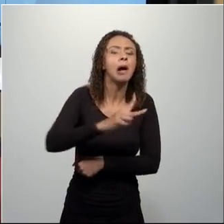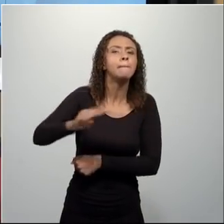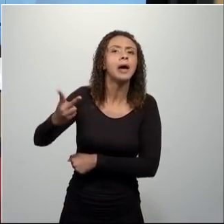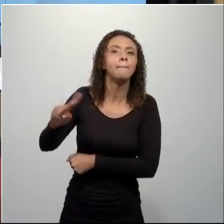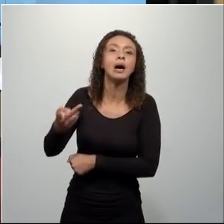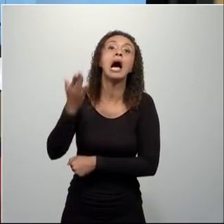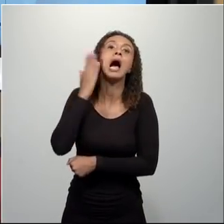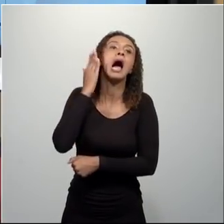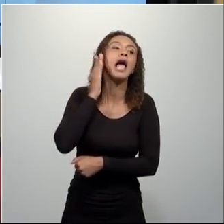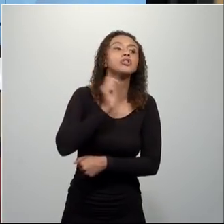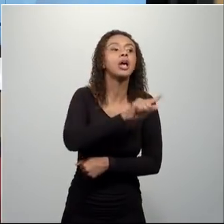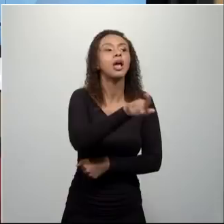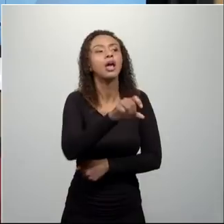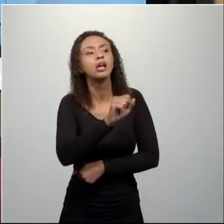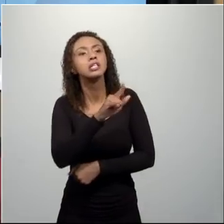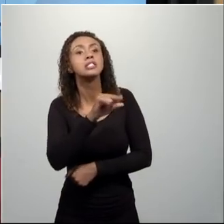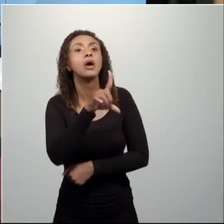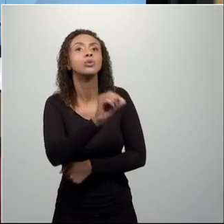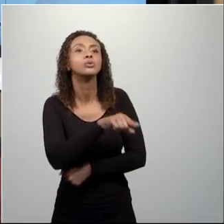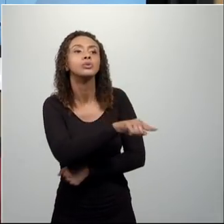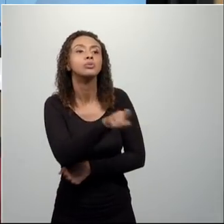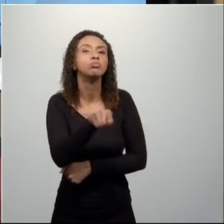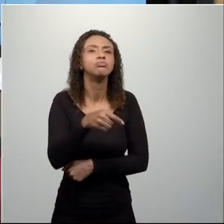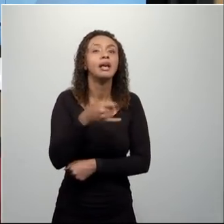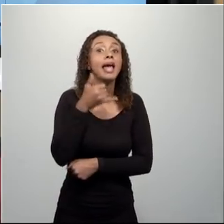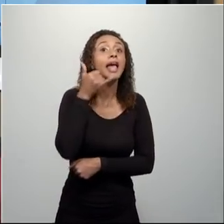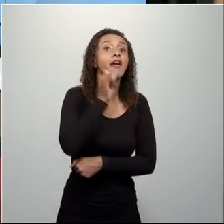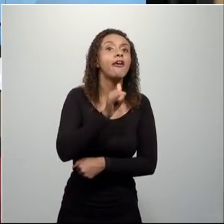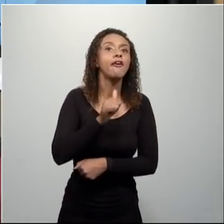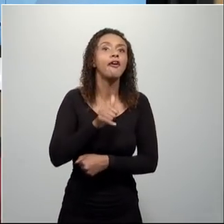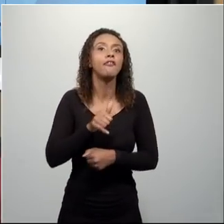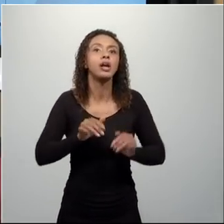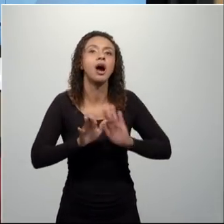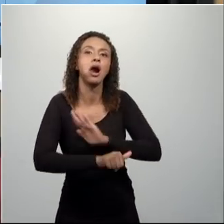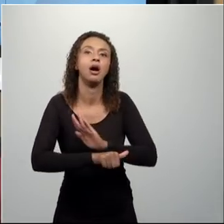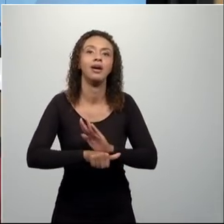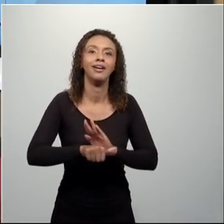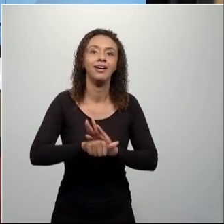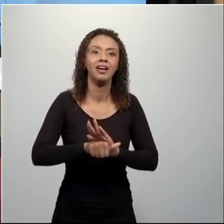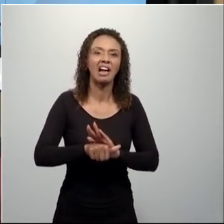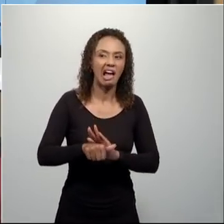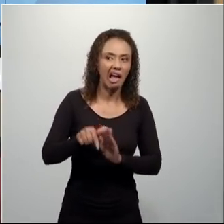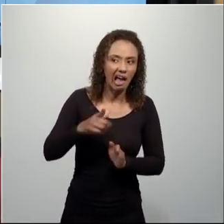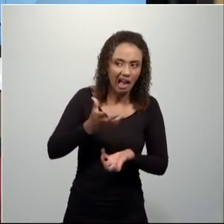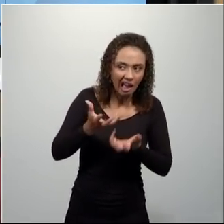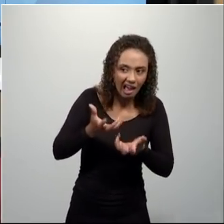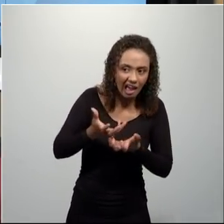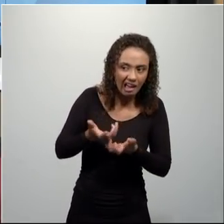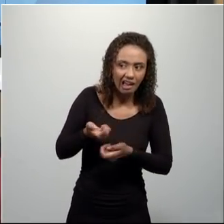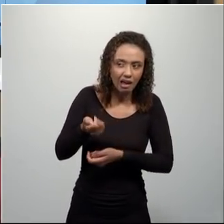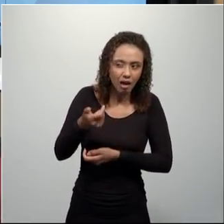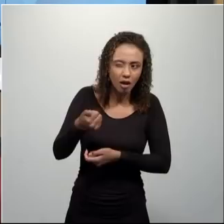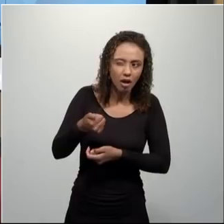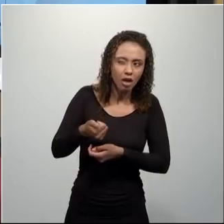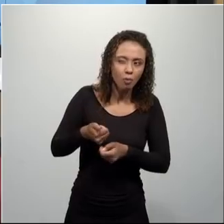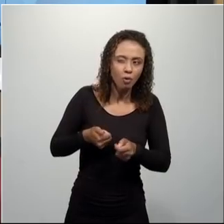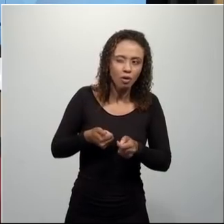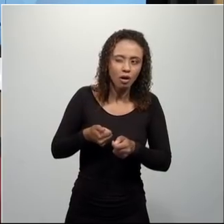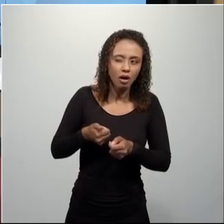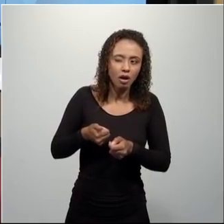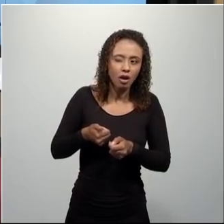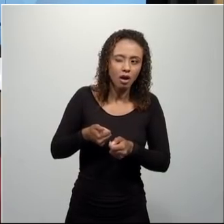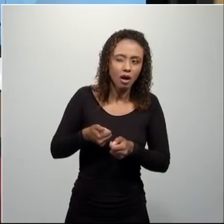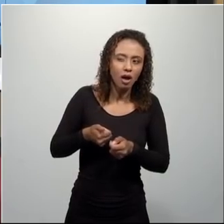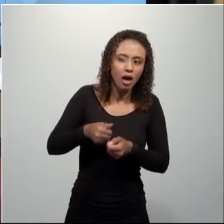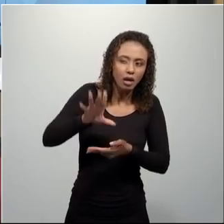saldo de todo mundo e verificar fraudes do tipo alguém tentou publicar uma moeda ou não tinha saldo desde o princípio tentou passar moeda